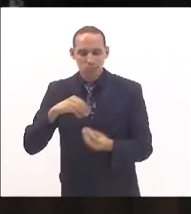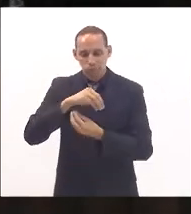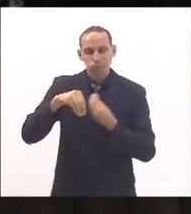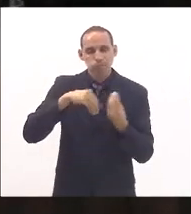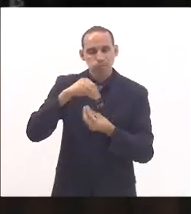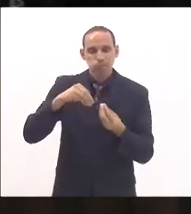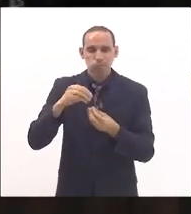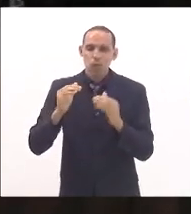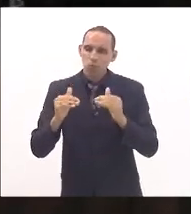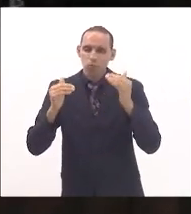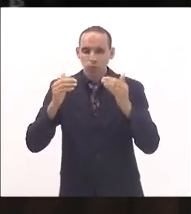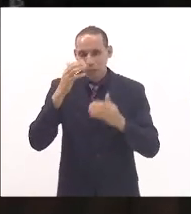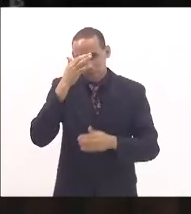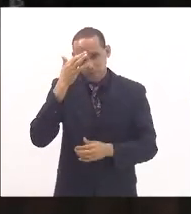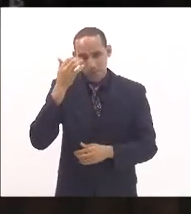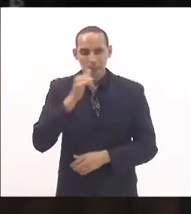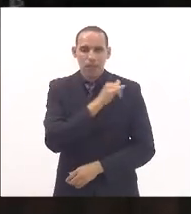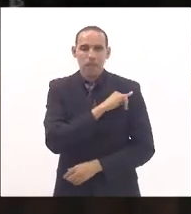de Janeiro.